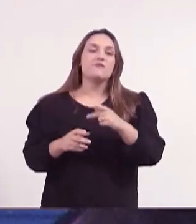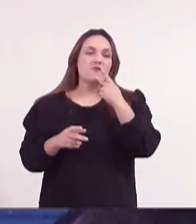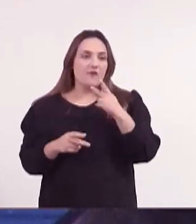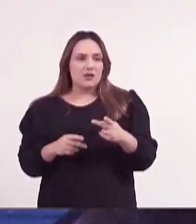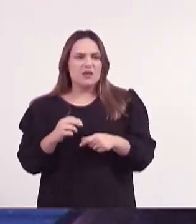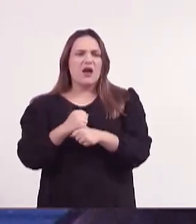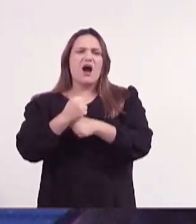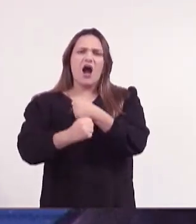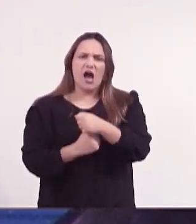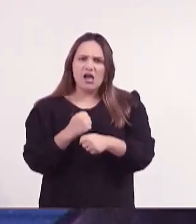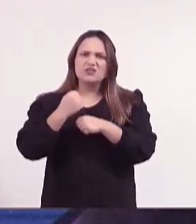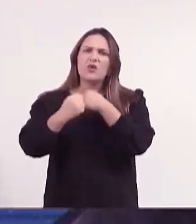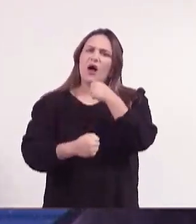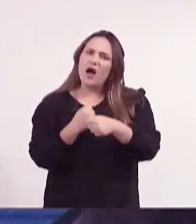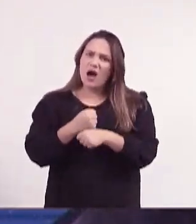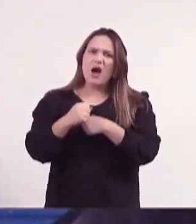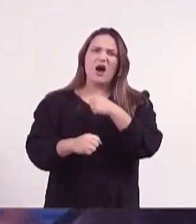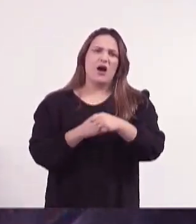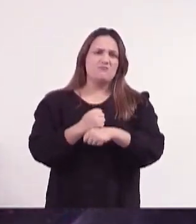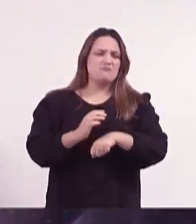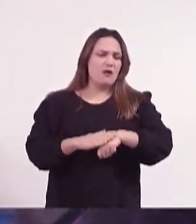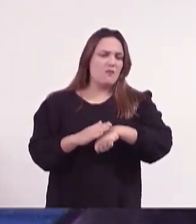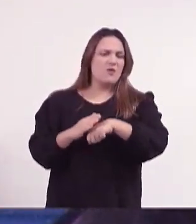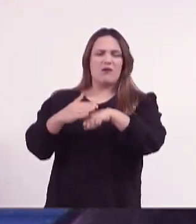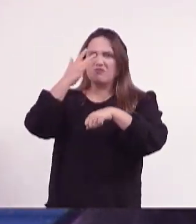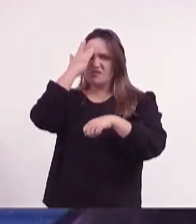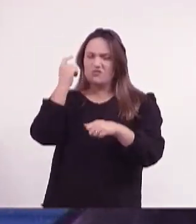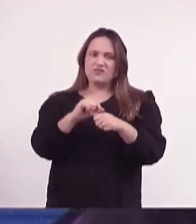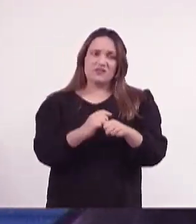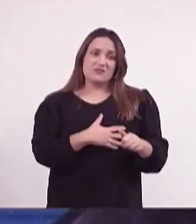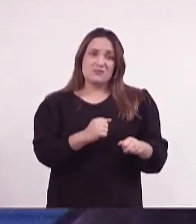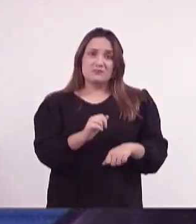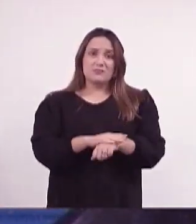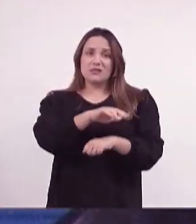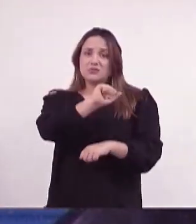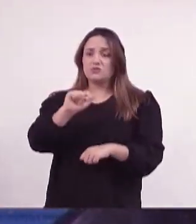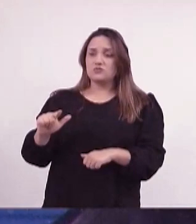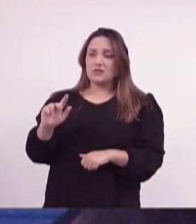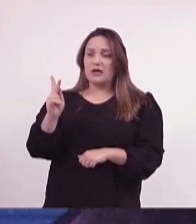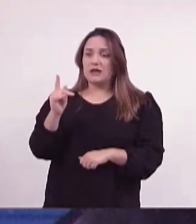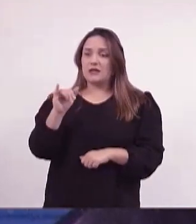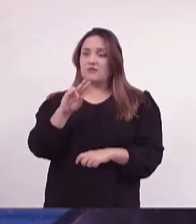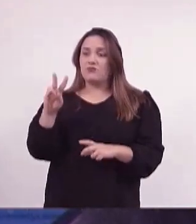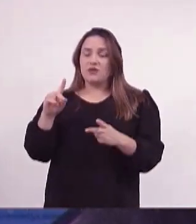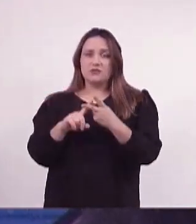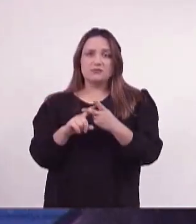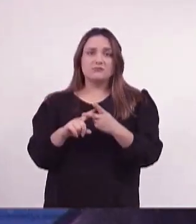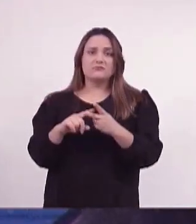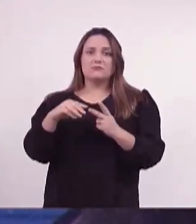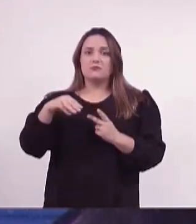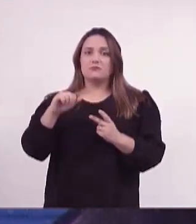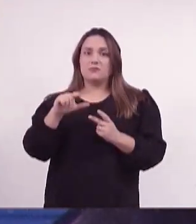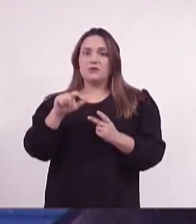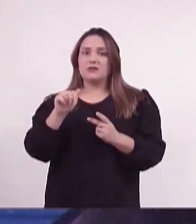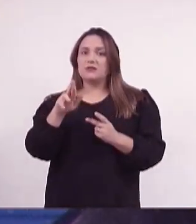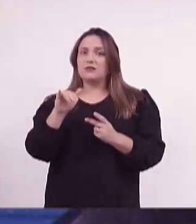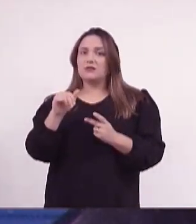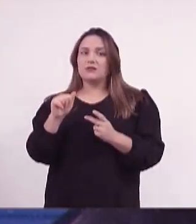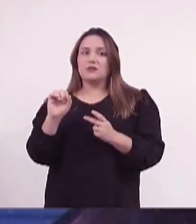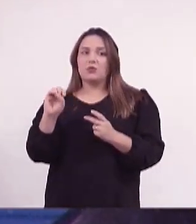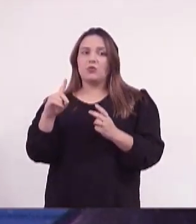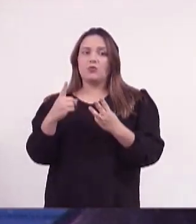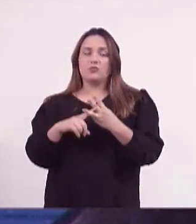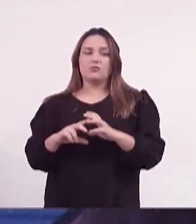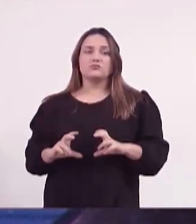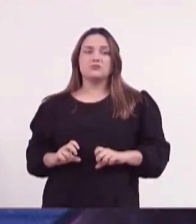mais pessoas morrem como resultado do suicídio do que HIV, malária ou câncer. Vou